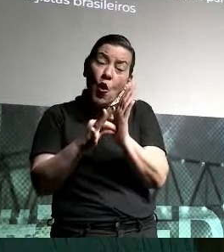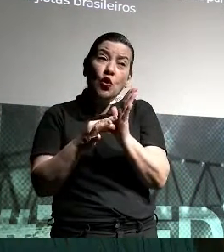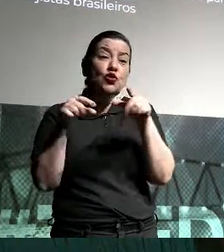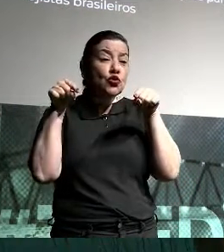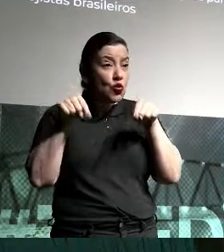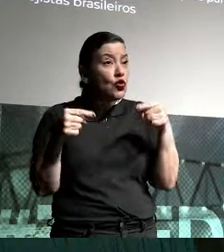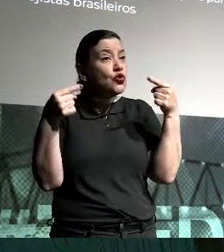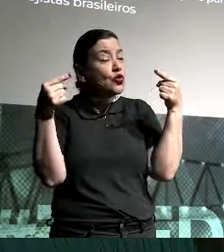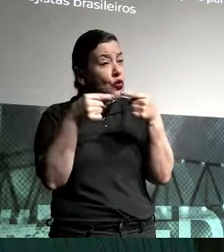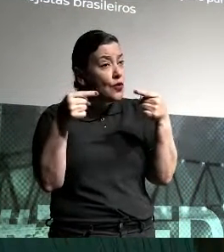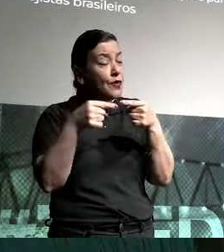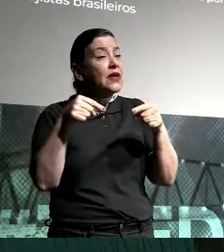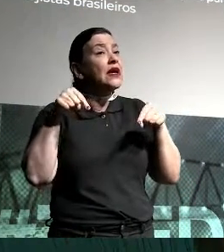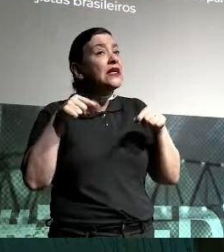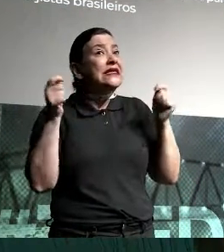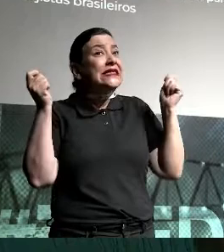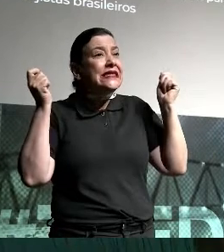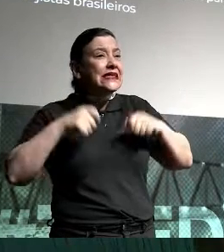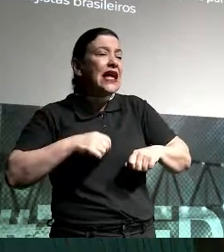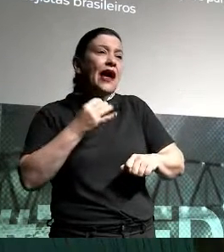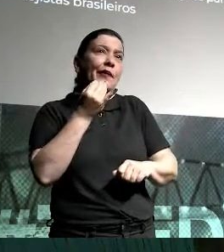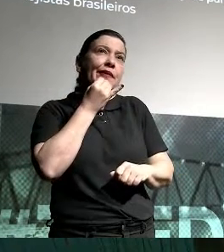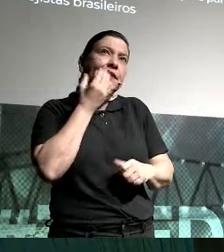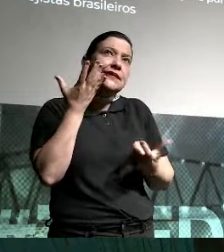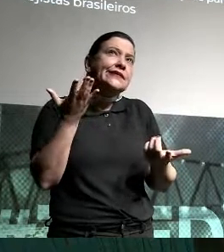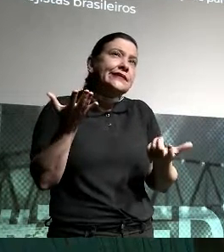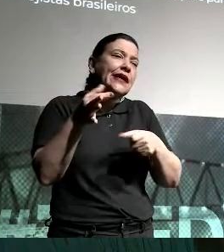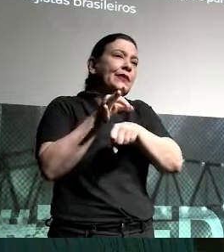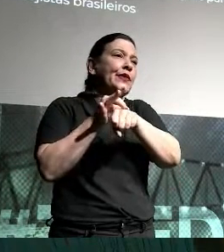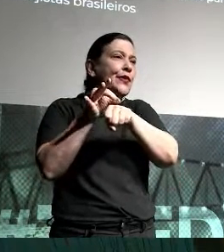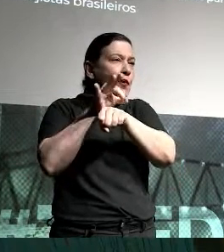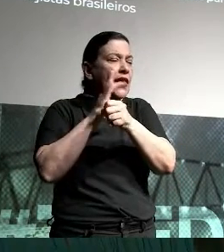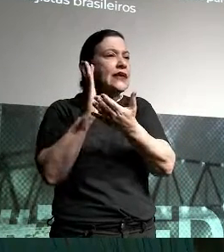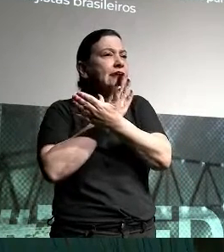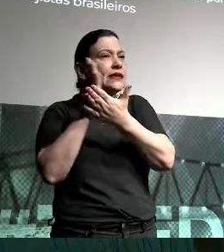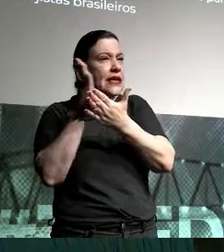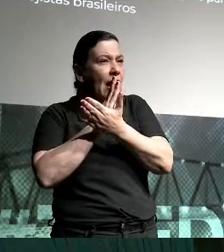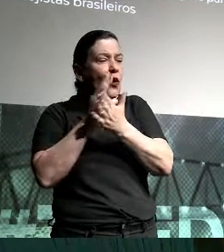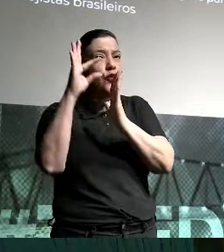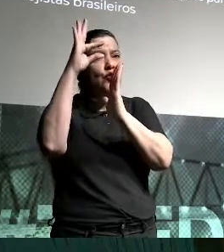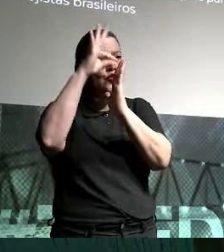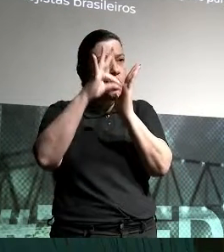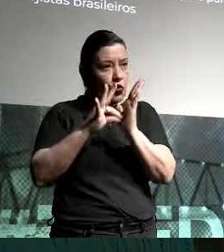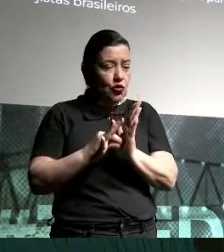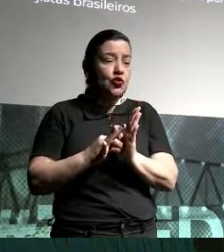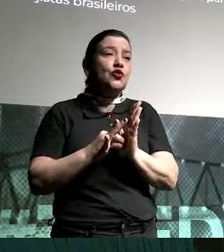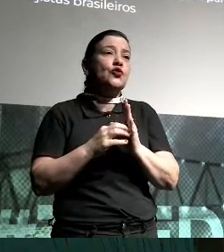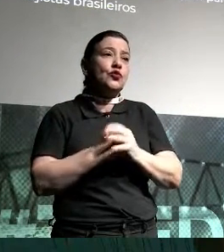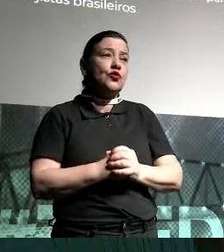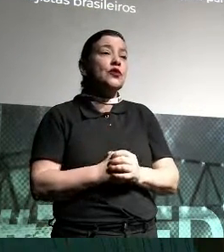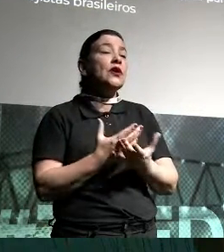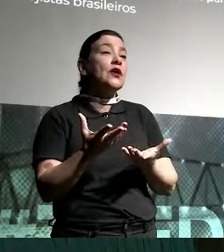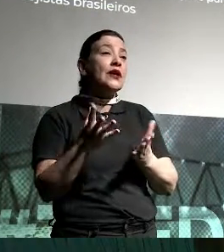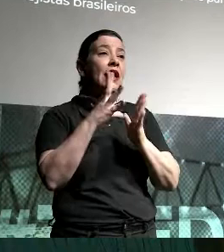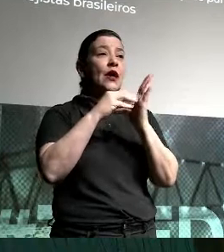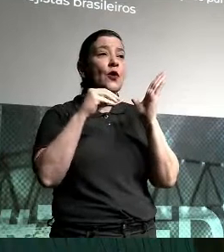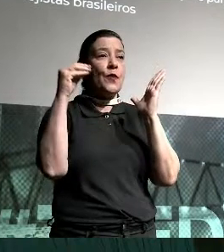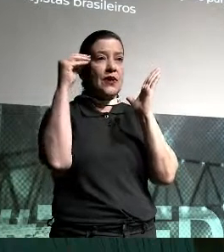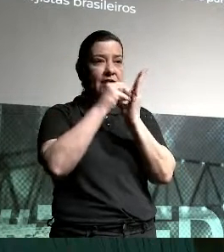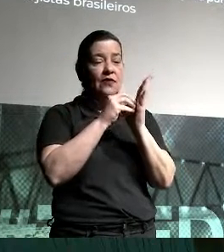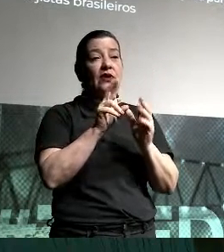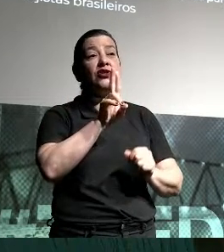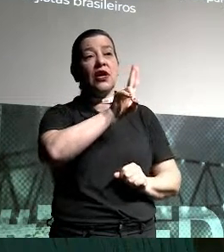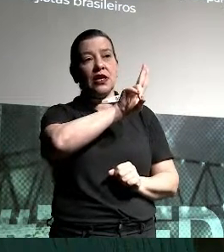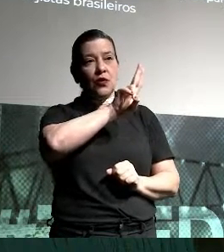hoje, você consegue escrever moedas digitais em alguns tipos de código, e um deles é uma linguagem chamada Solidity,